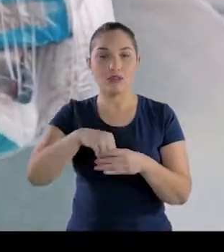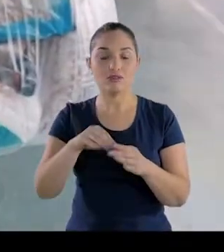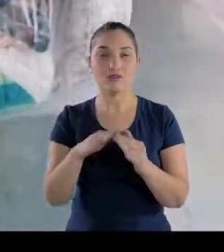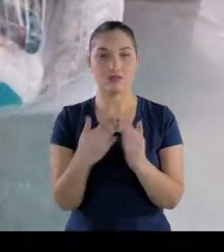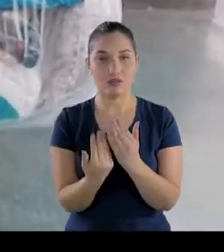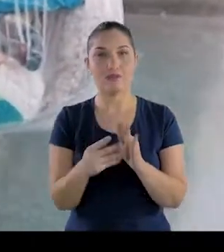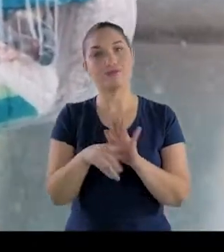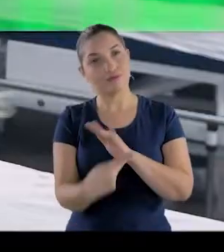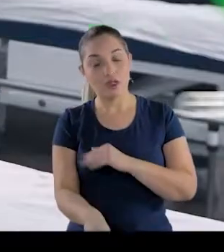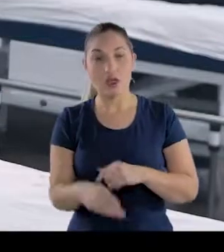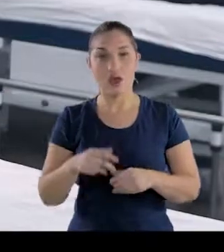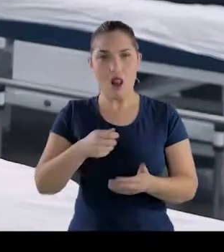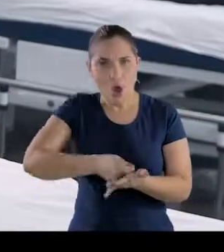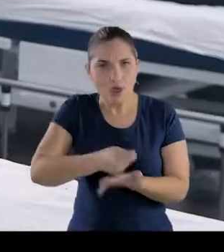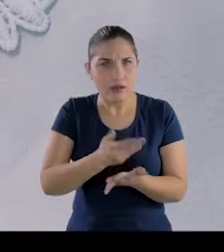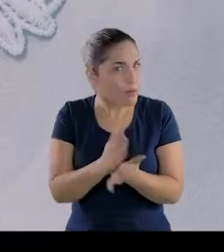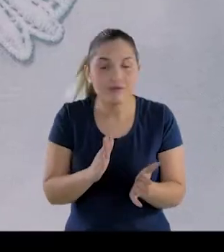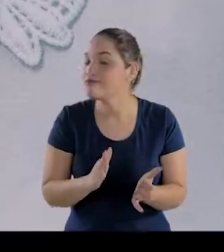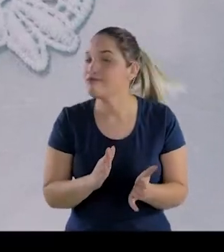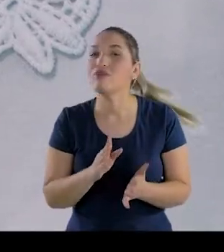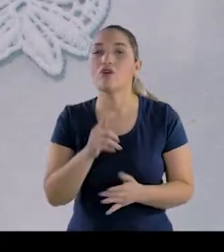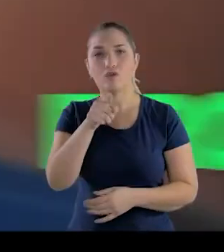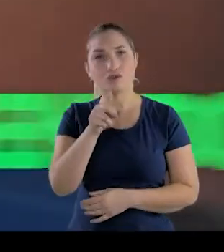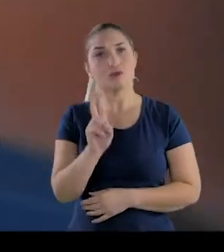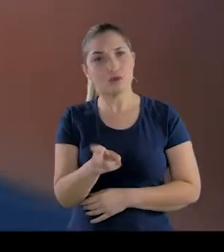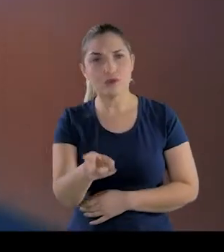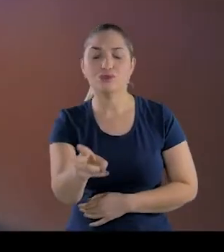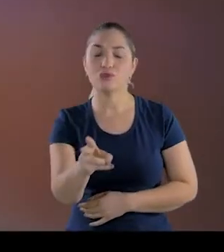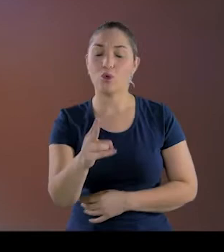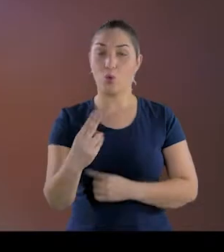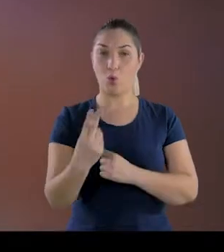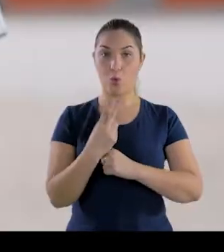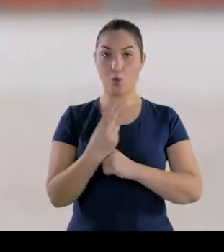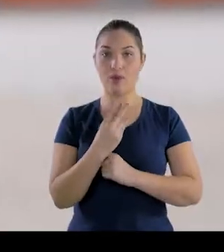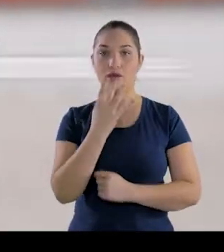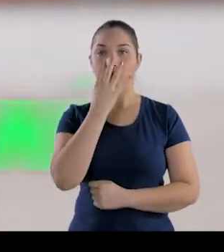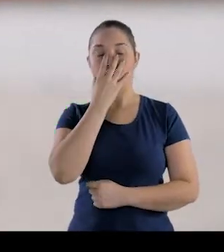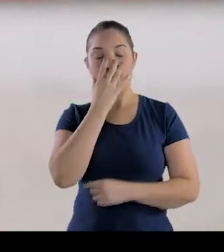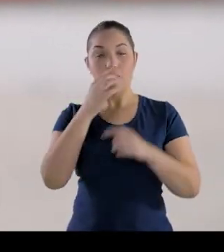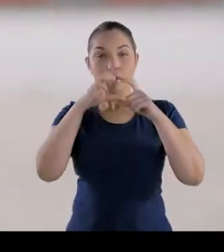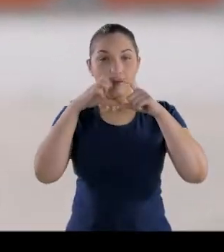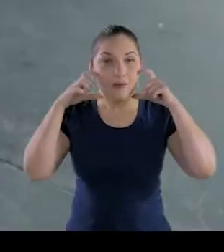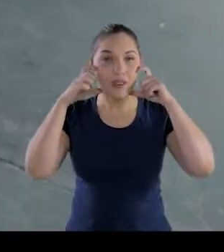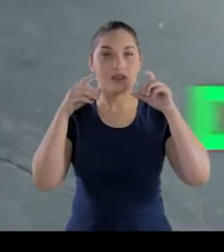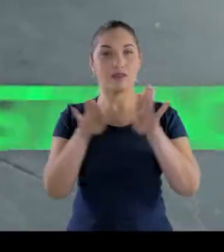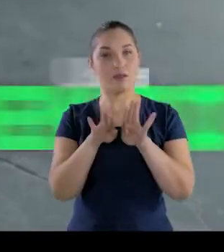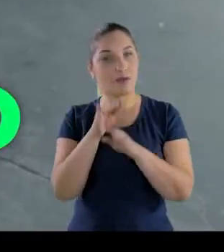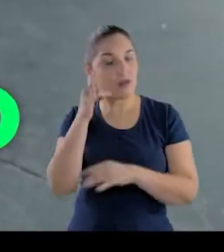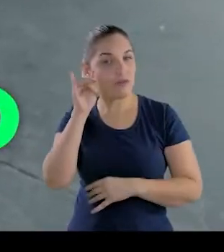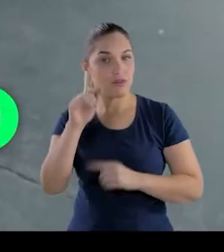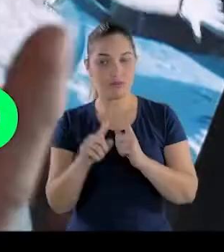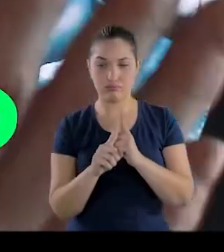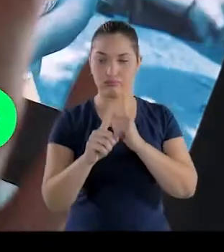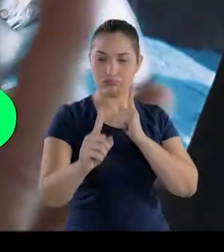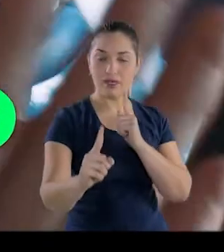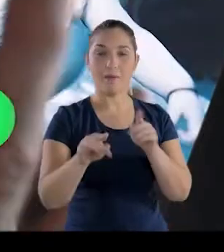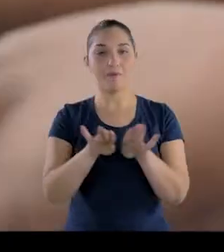rede municipal de ensino. Mas a luta não acabou. Continue se protegendo. Use a máscara, respeite o